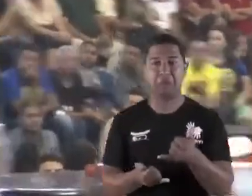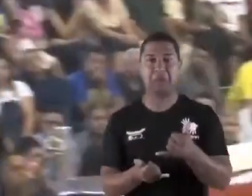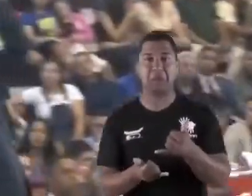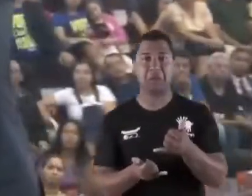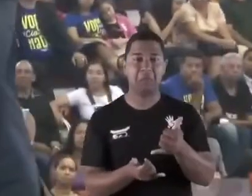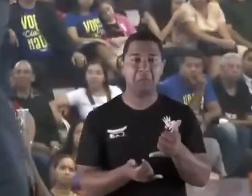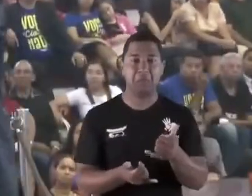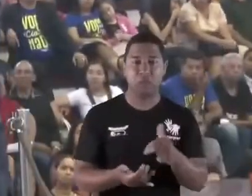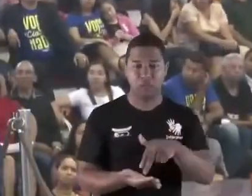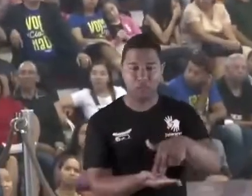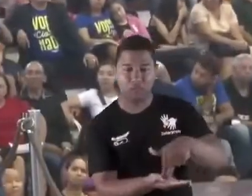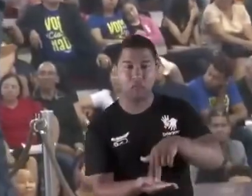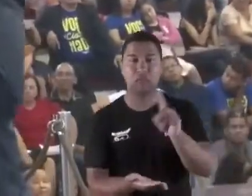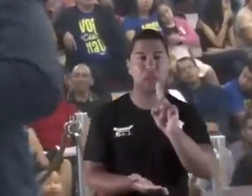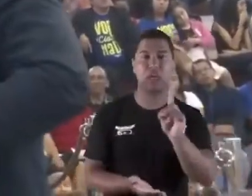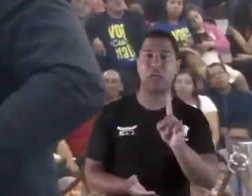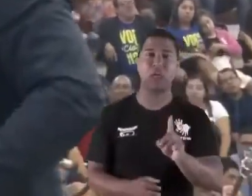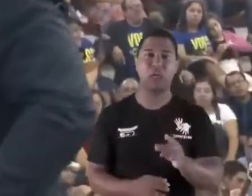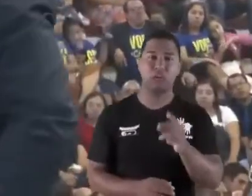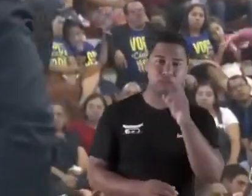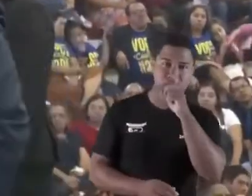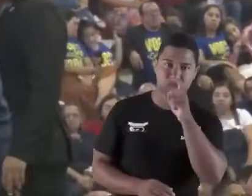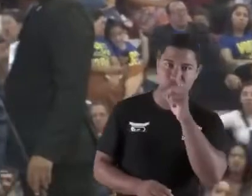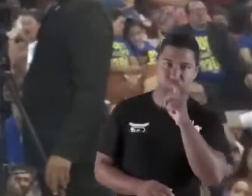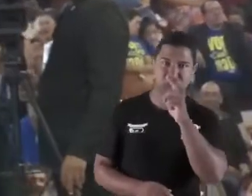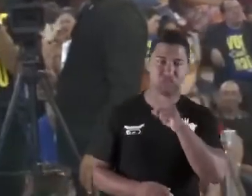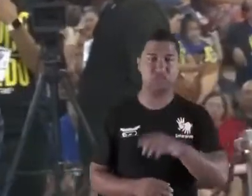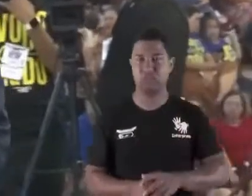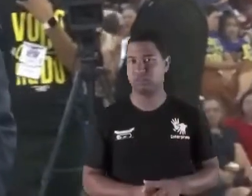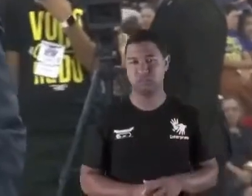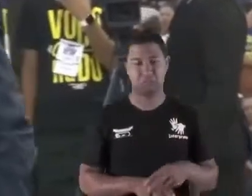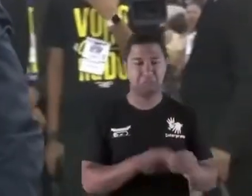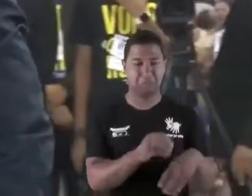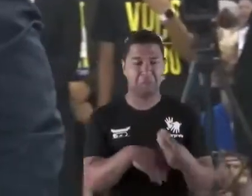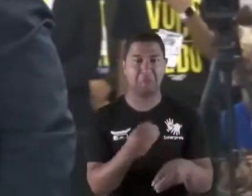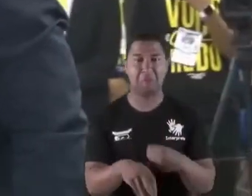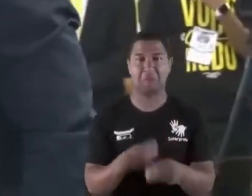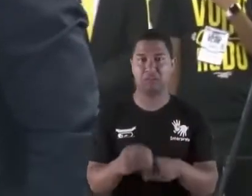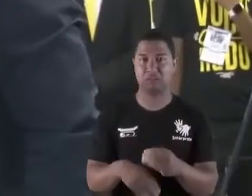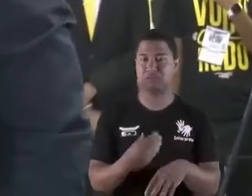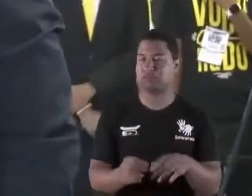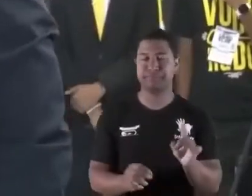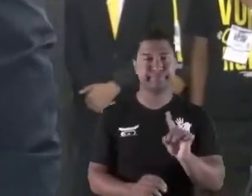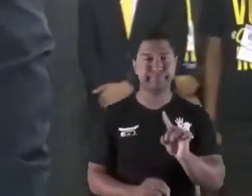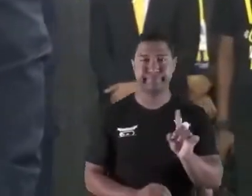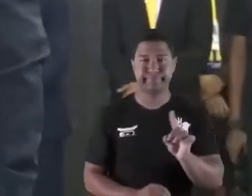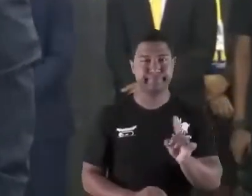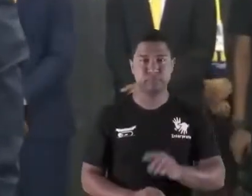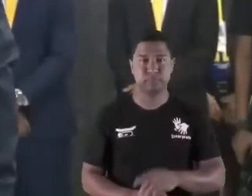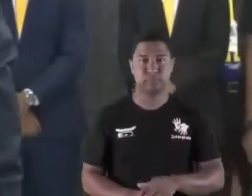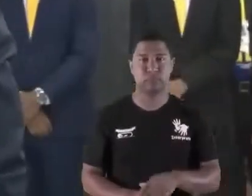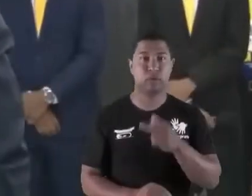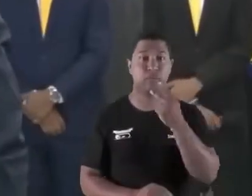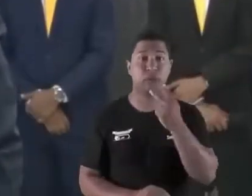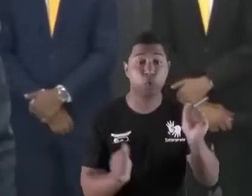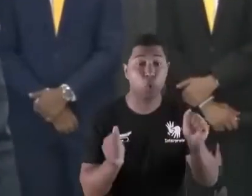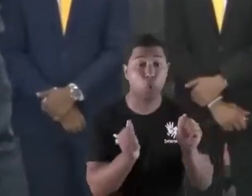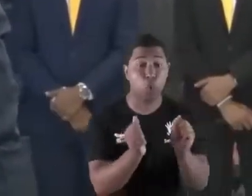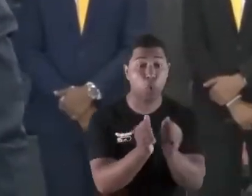de oba, oba, de bagunça, de algazarra. Estou falando de glória.